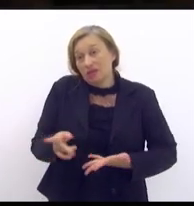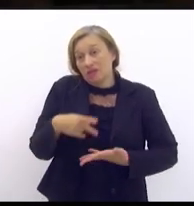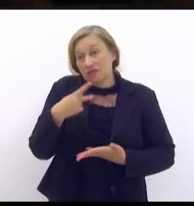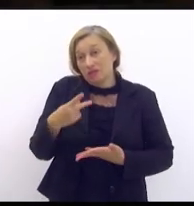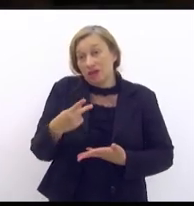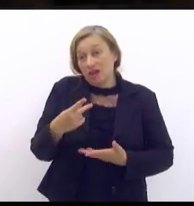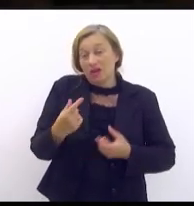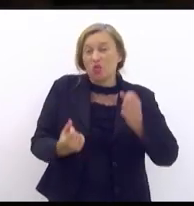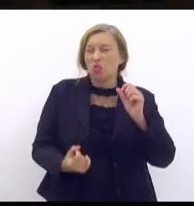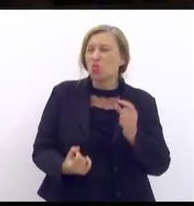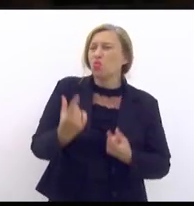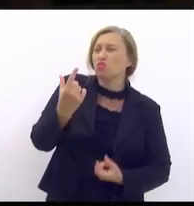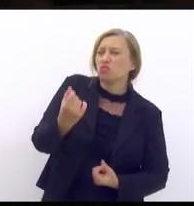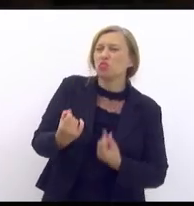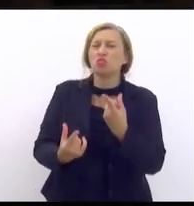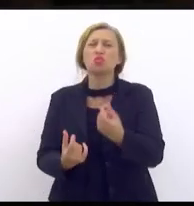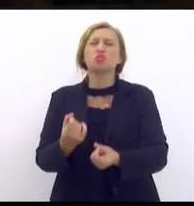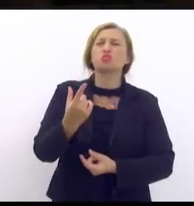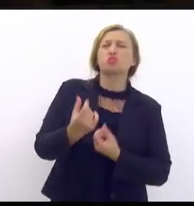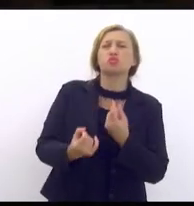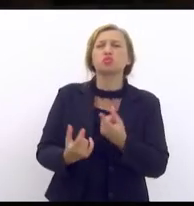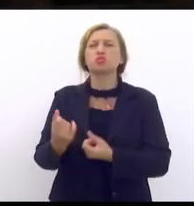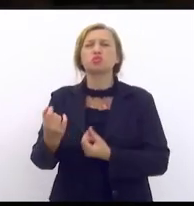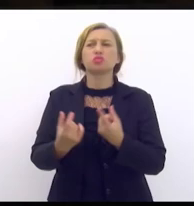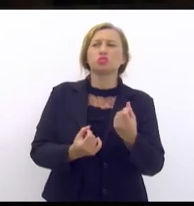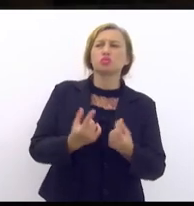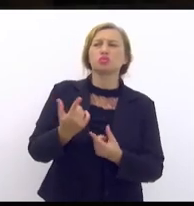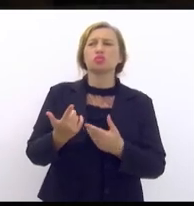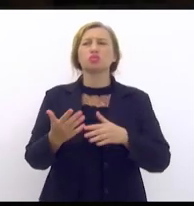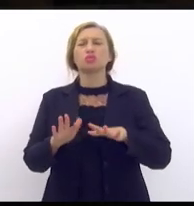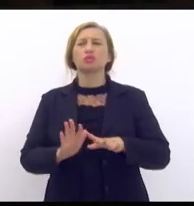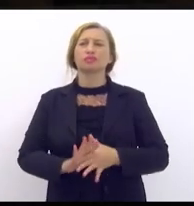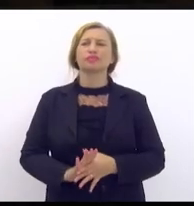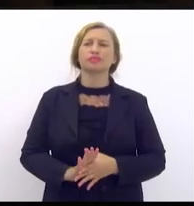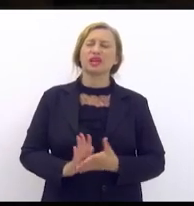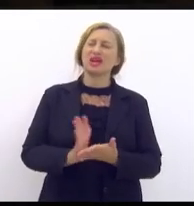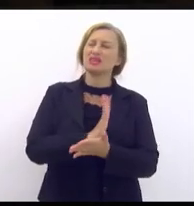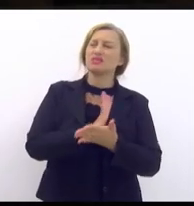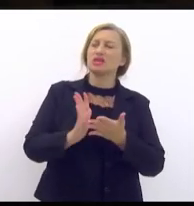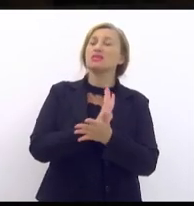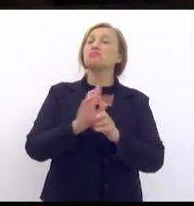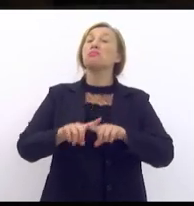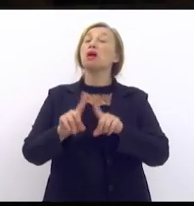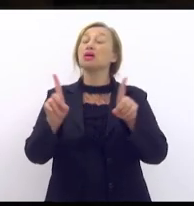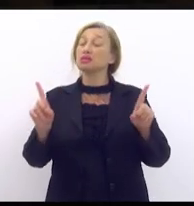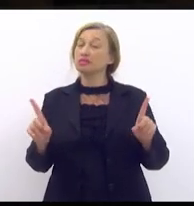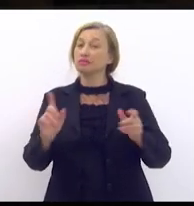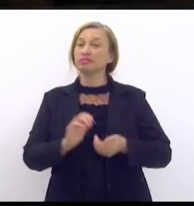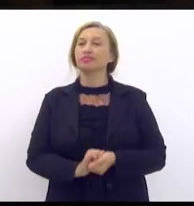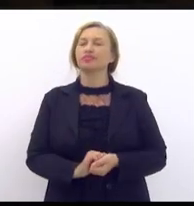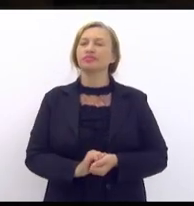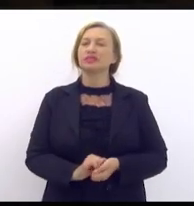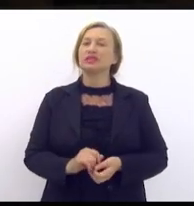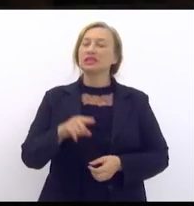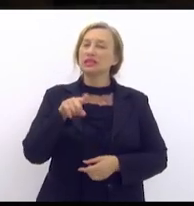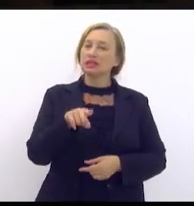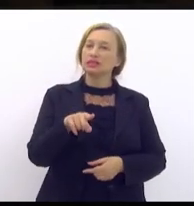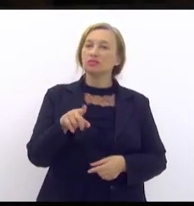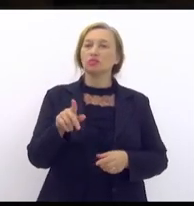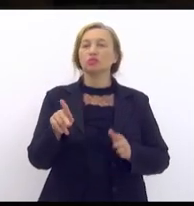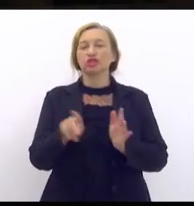com rara frequência. Com rara frequência. Mas esse projeto de